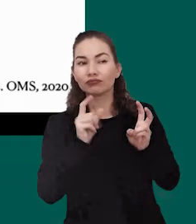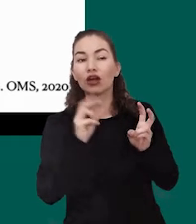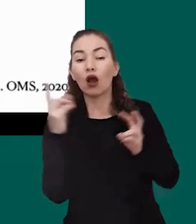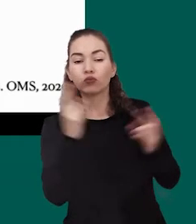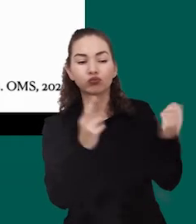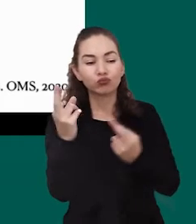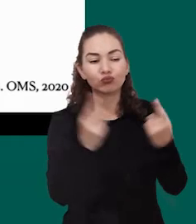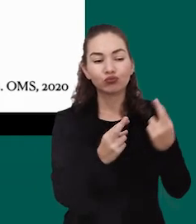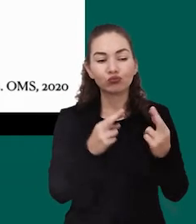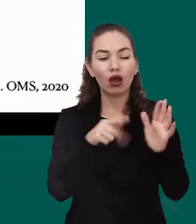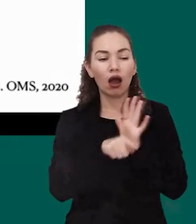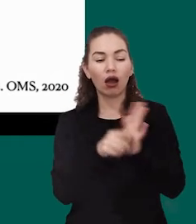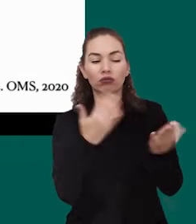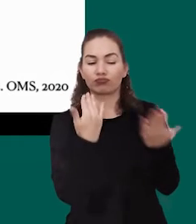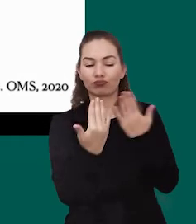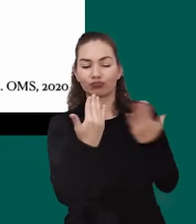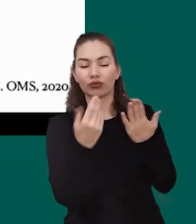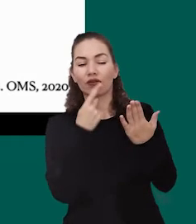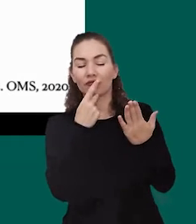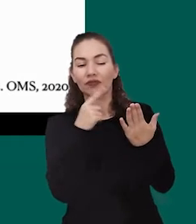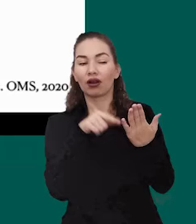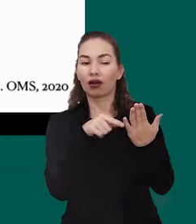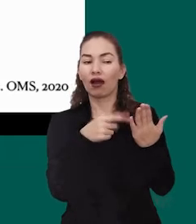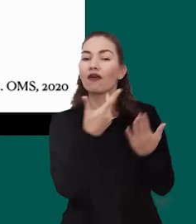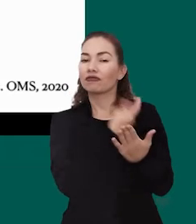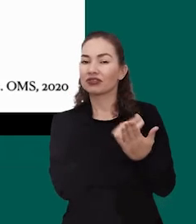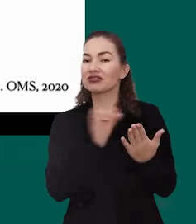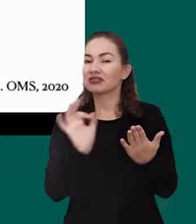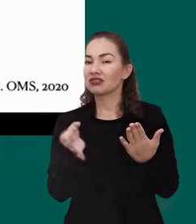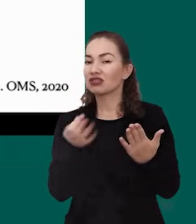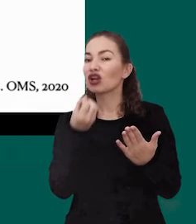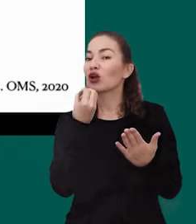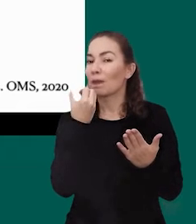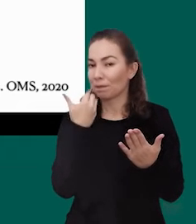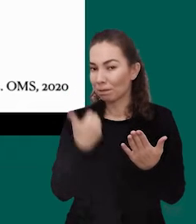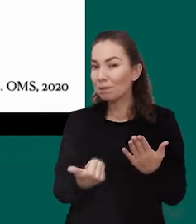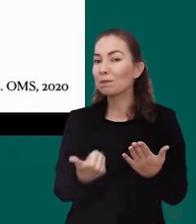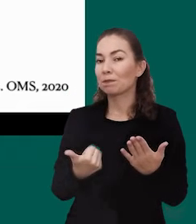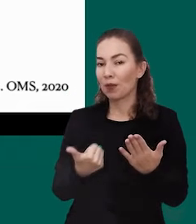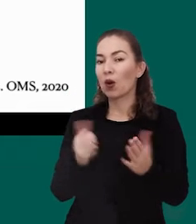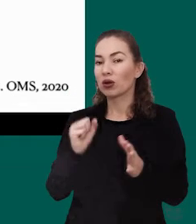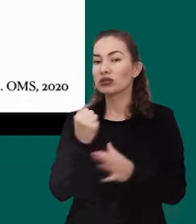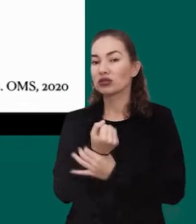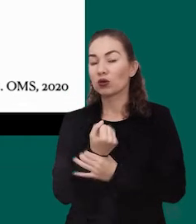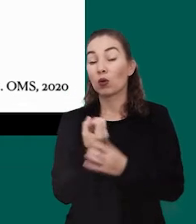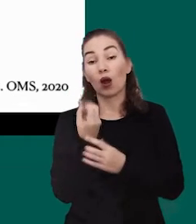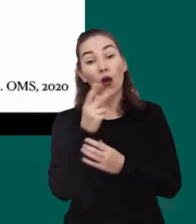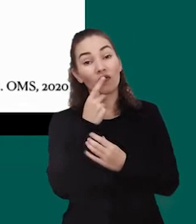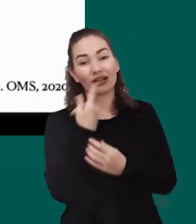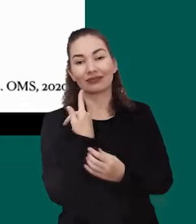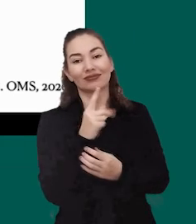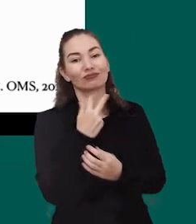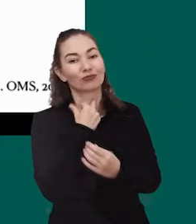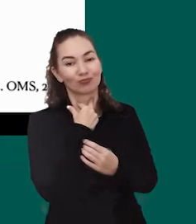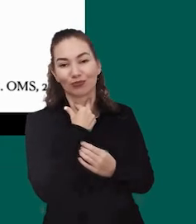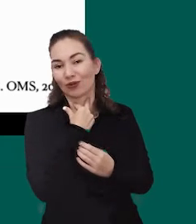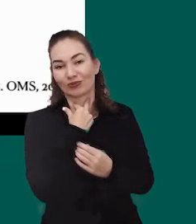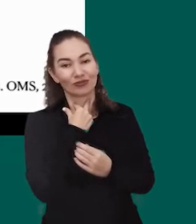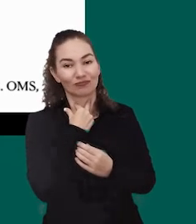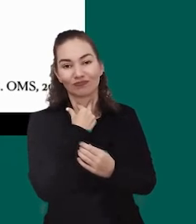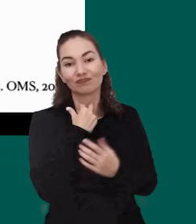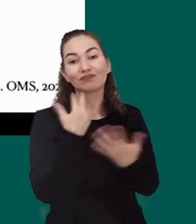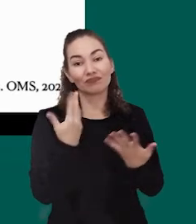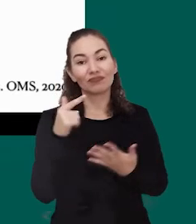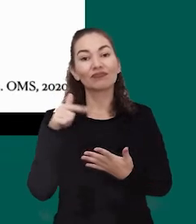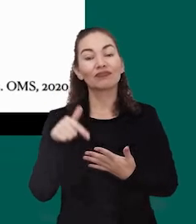eu mencionei anteriormente, e eles falam, poxa, essa vacina realmente pode ser boa e segura, ou eles falam, não, eu não autorizo essa vacina no meu território, né, que é o